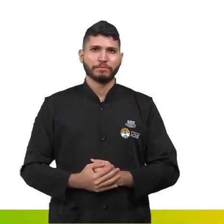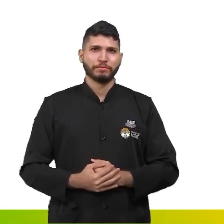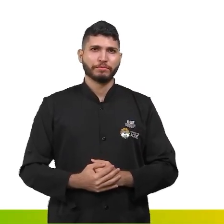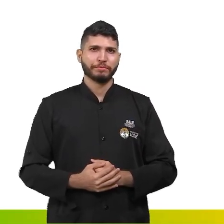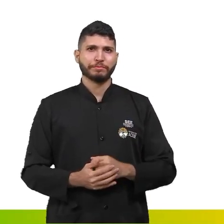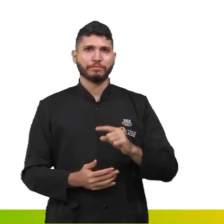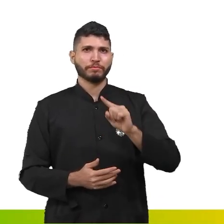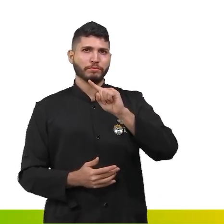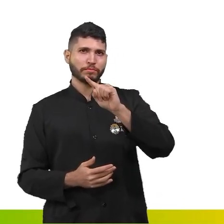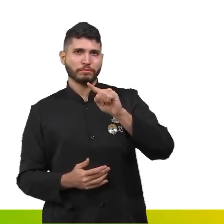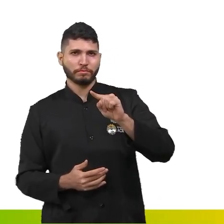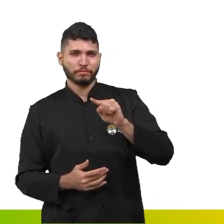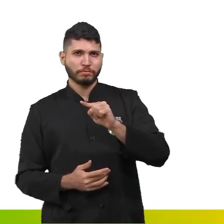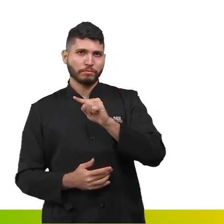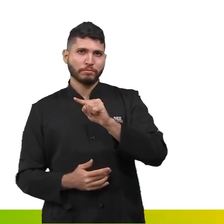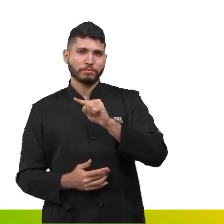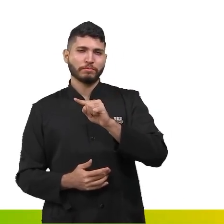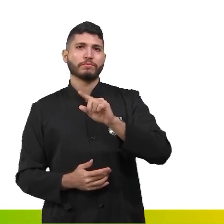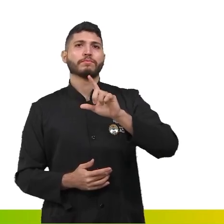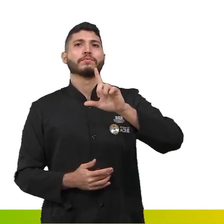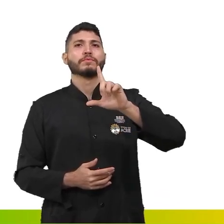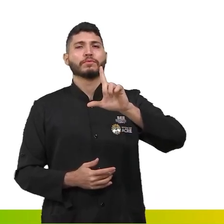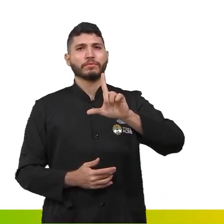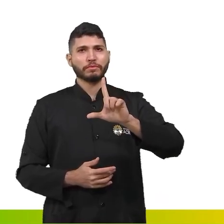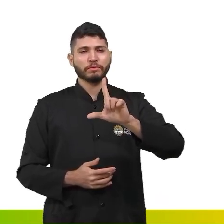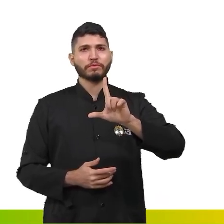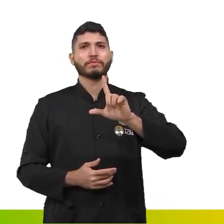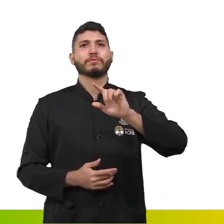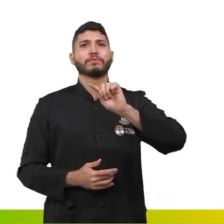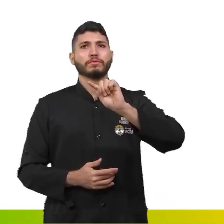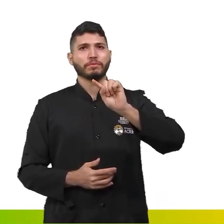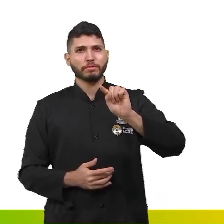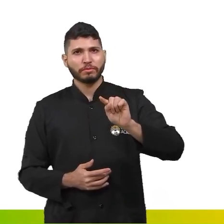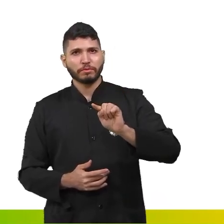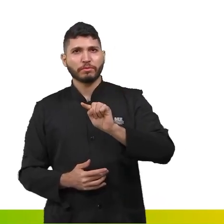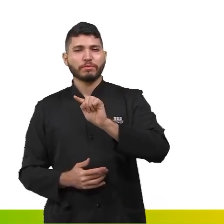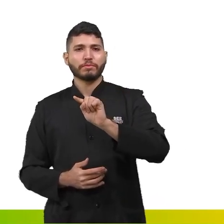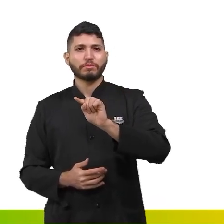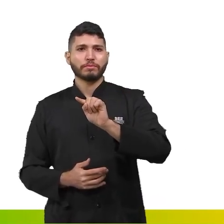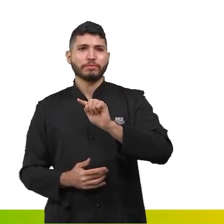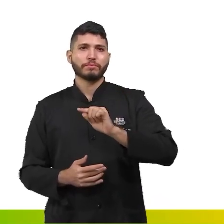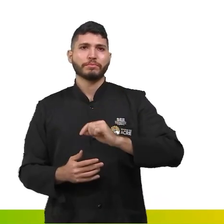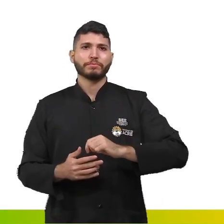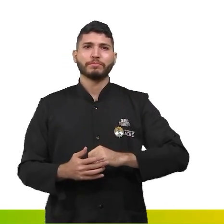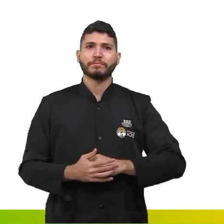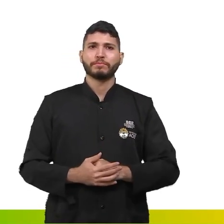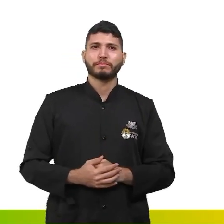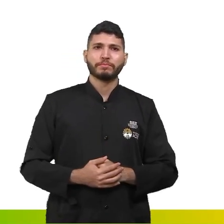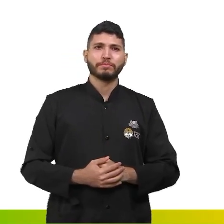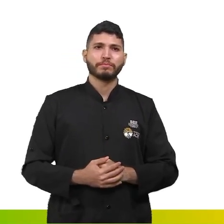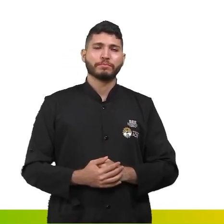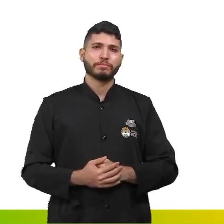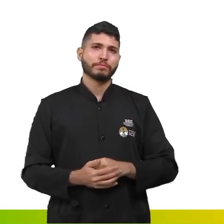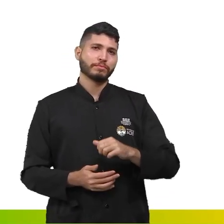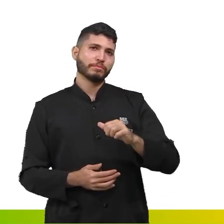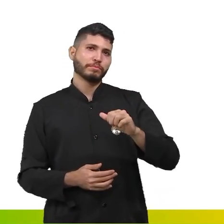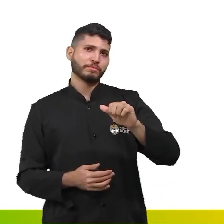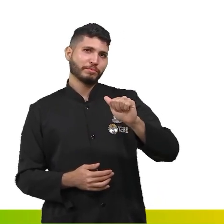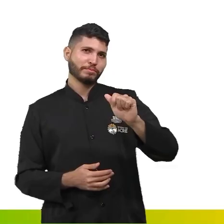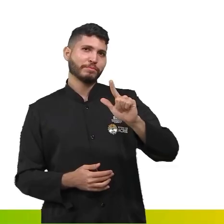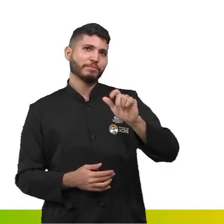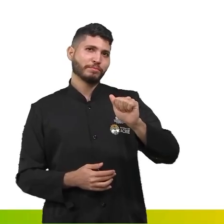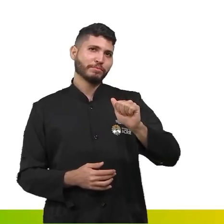Ângulo, lado, ângulo. Caso ala. Está aqui, caso